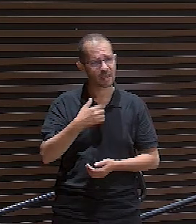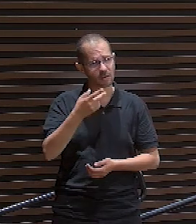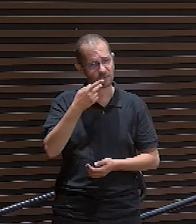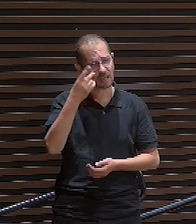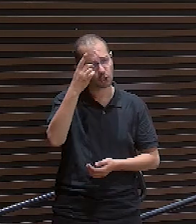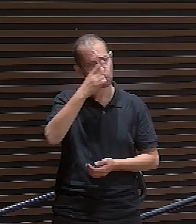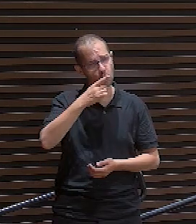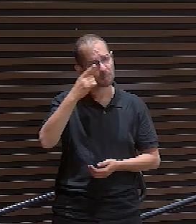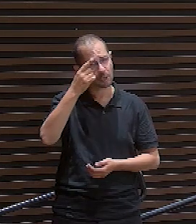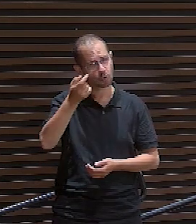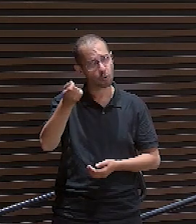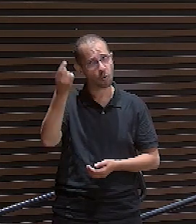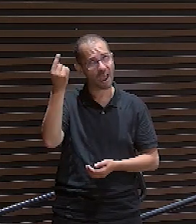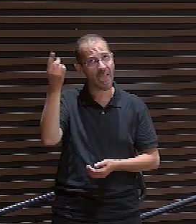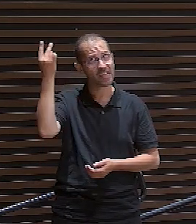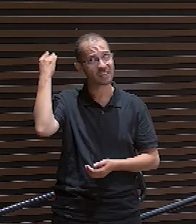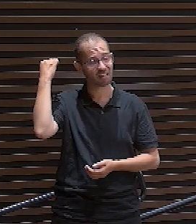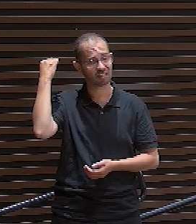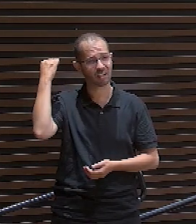retrasado que